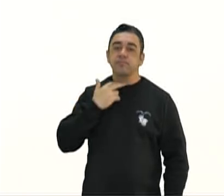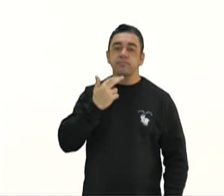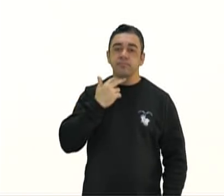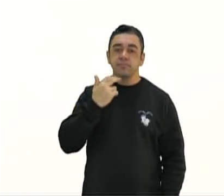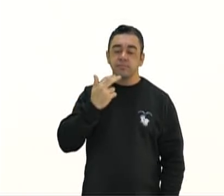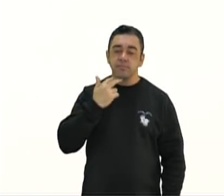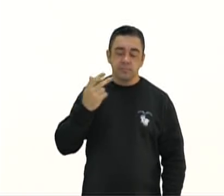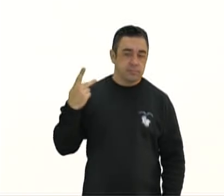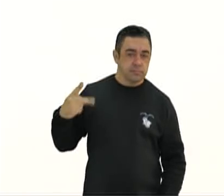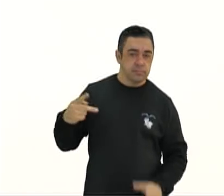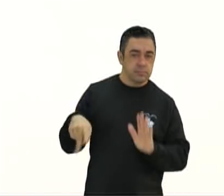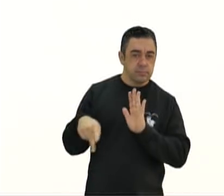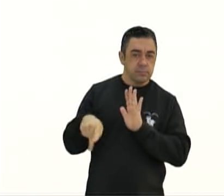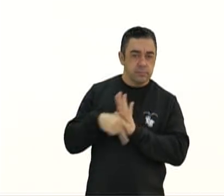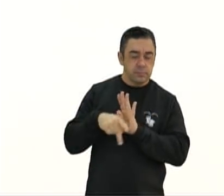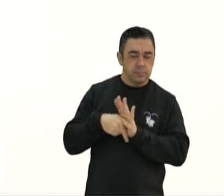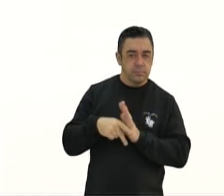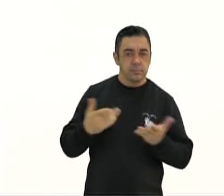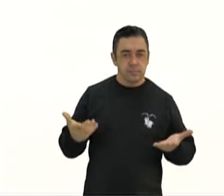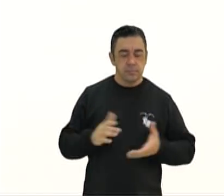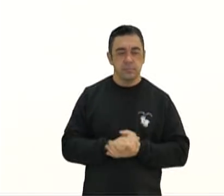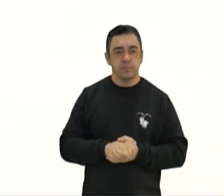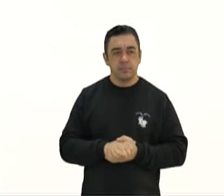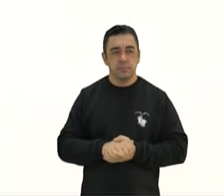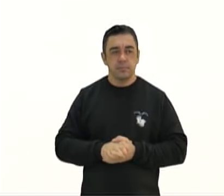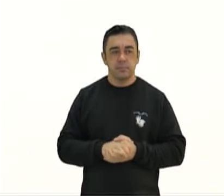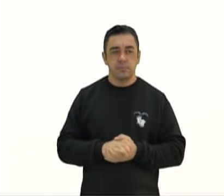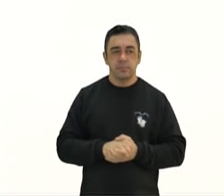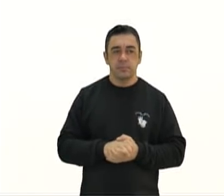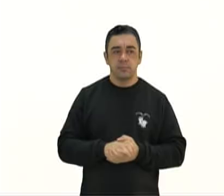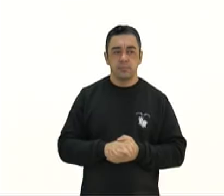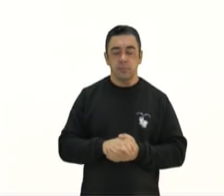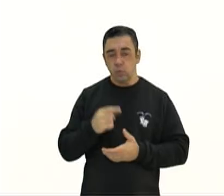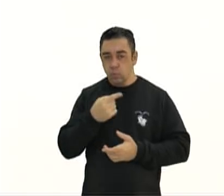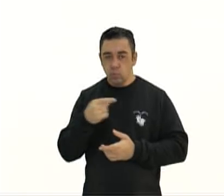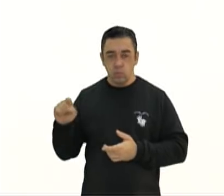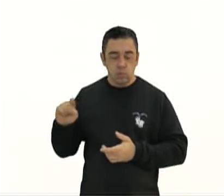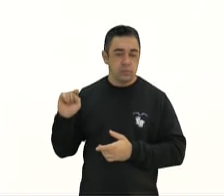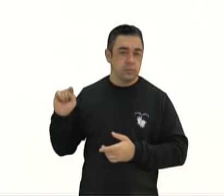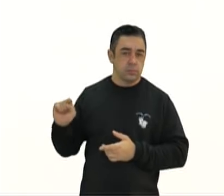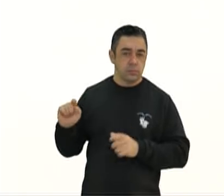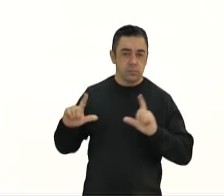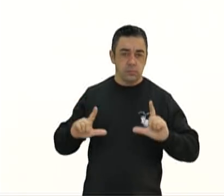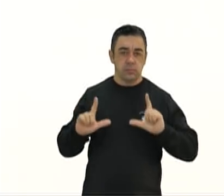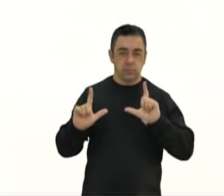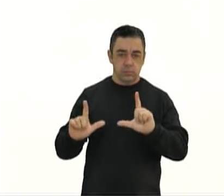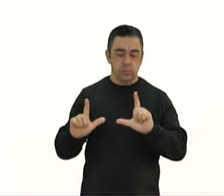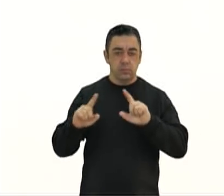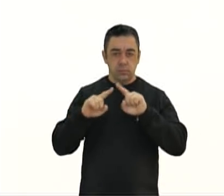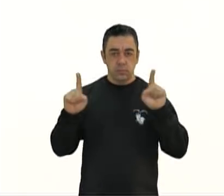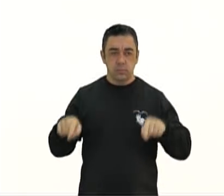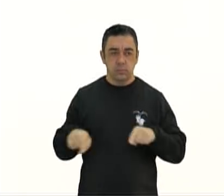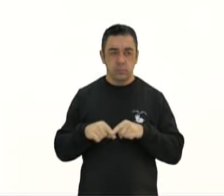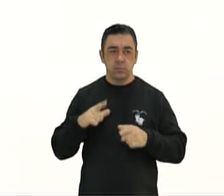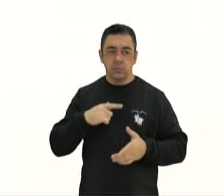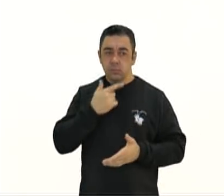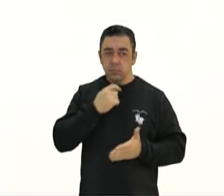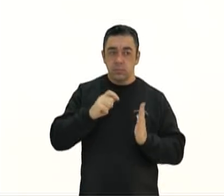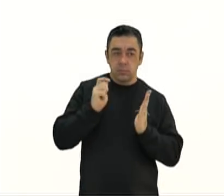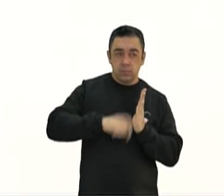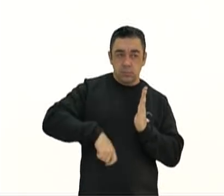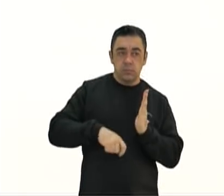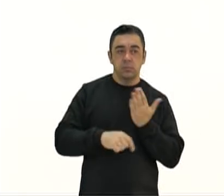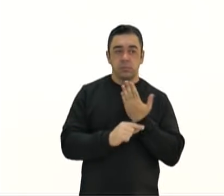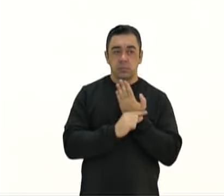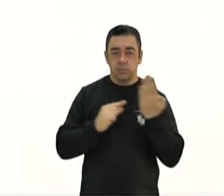rabicho, a fala dos personagens. No último quadrinho, a gente tem a assinatura do autor